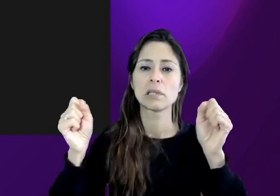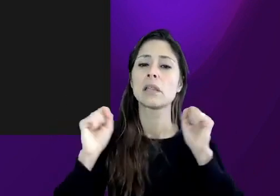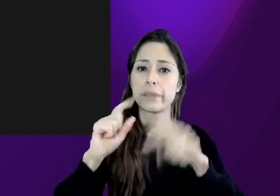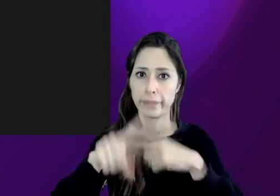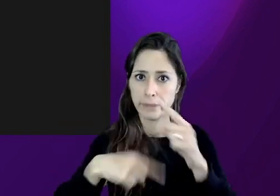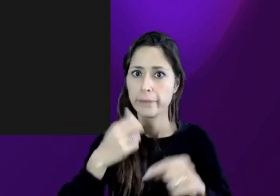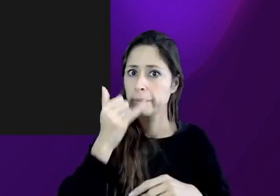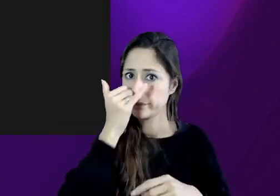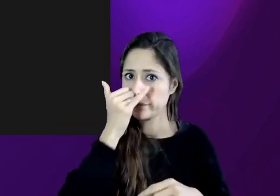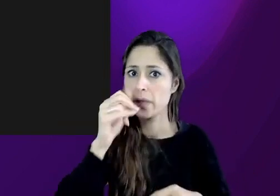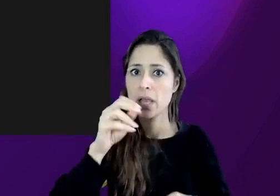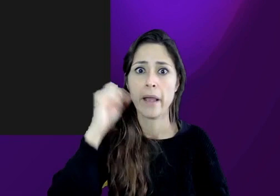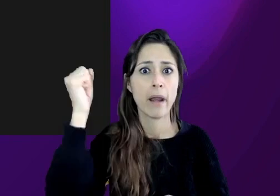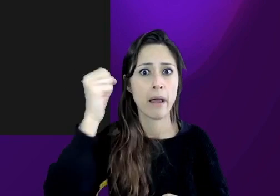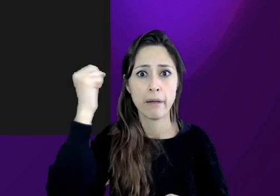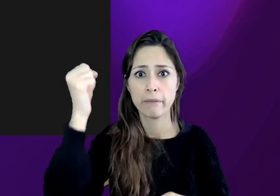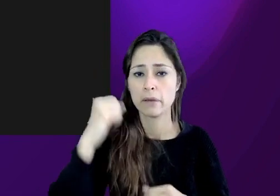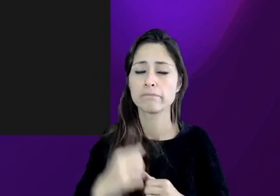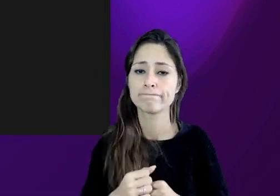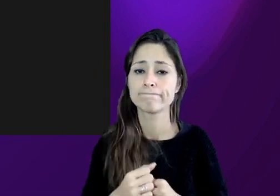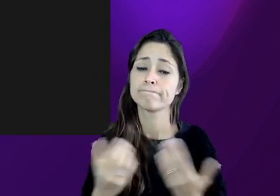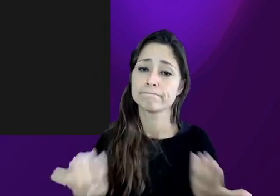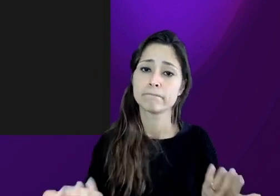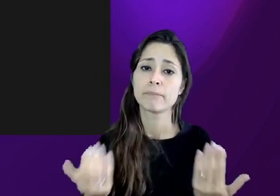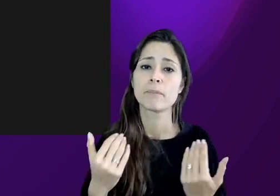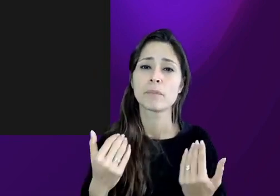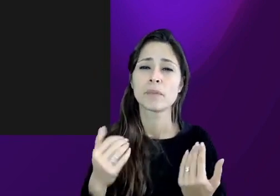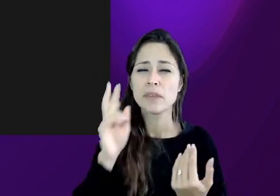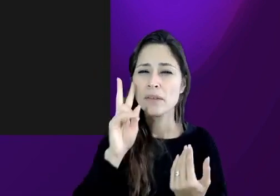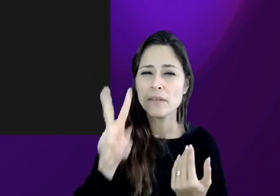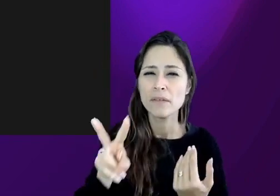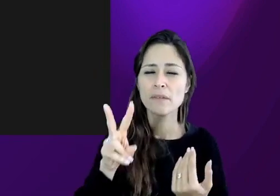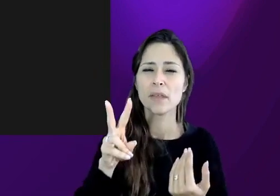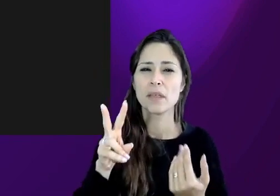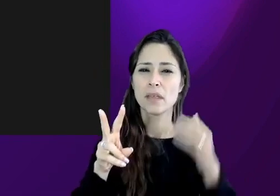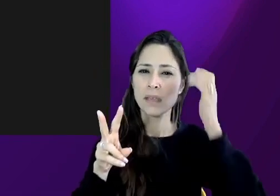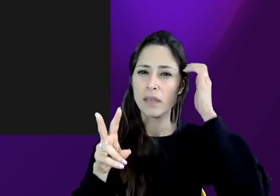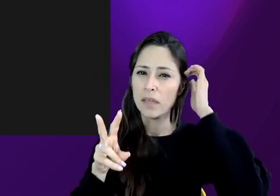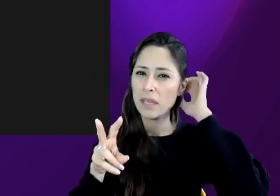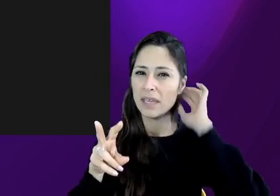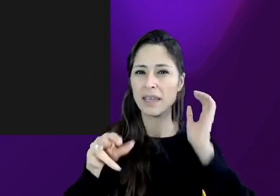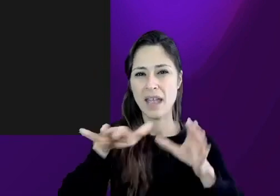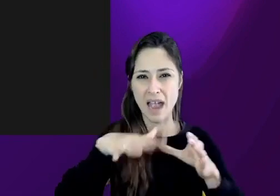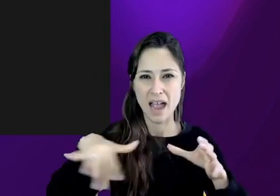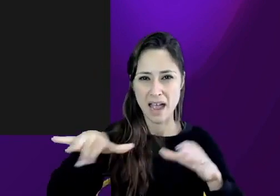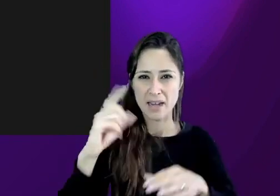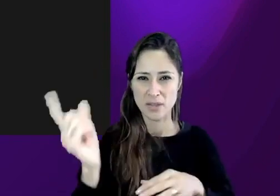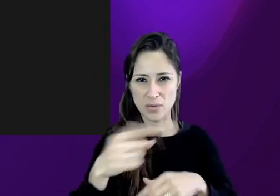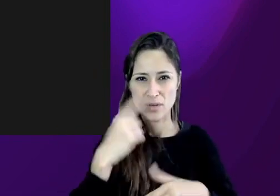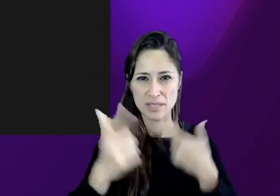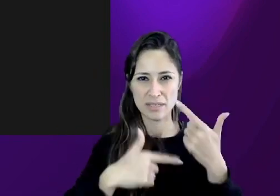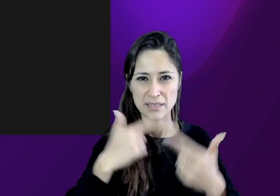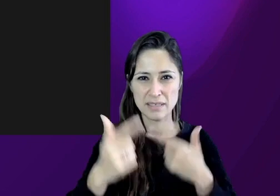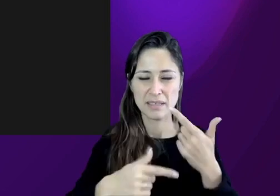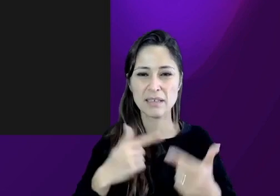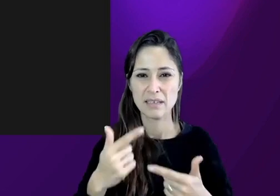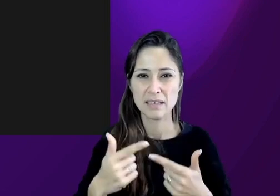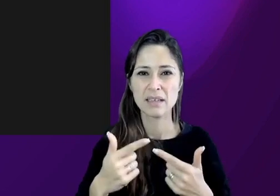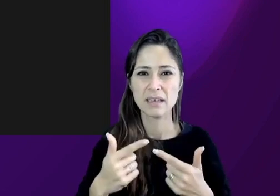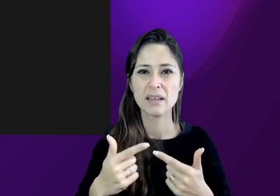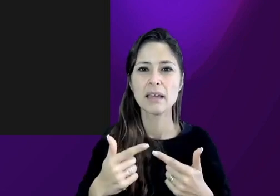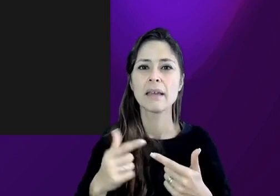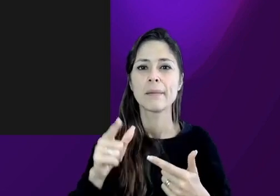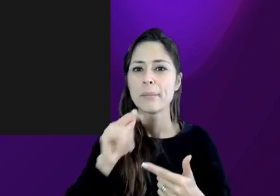complicação grave. E, normalmente, olhando a nossa casuística, uma gastrectomia